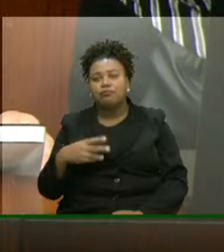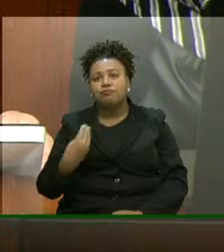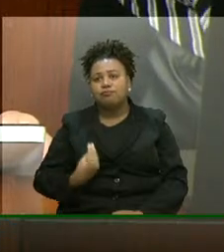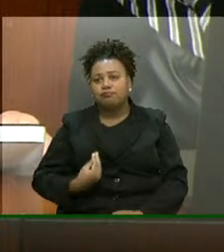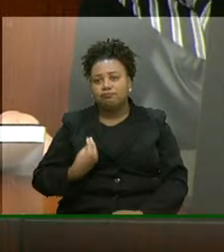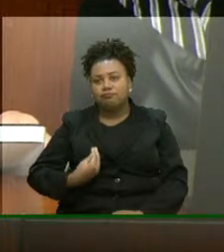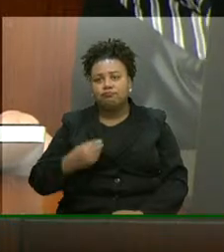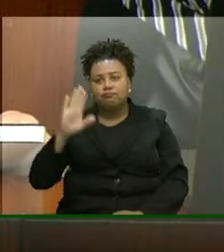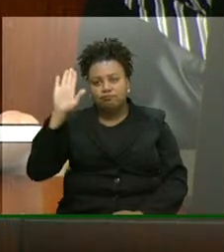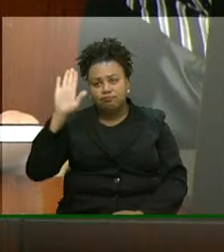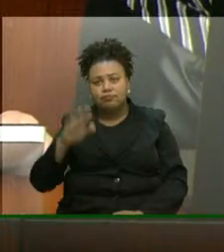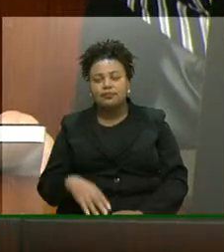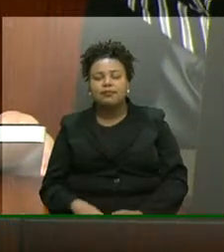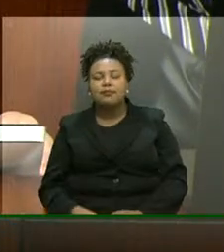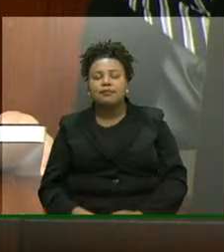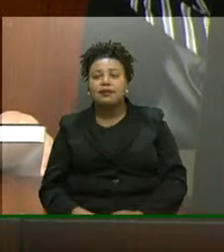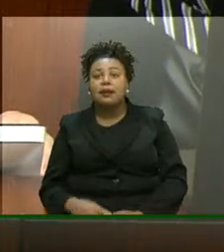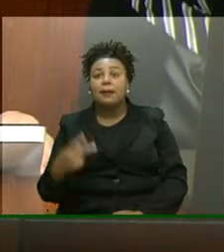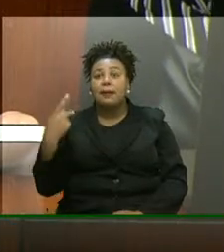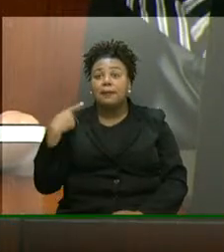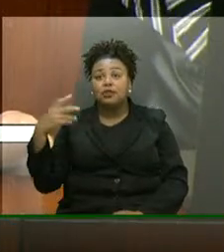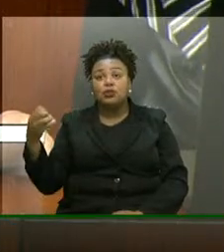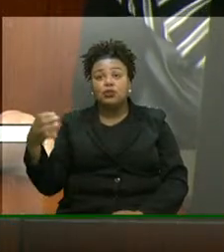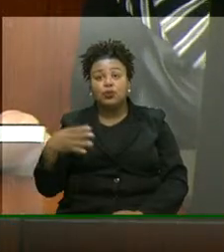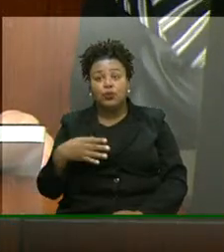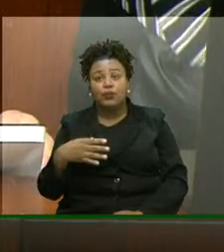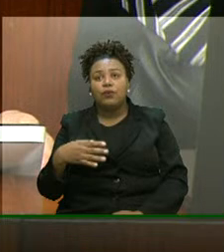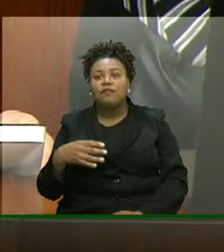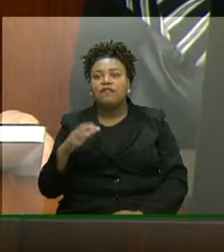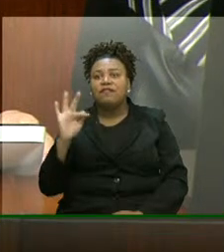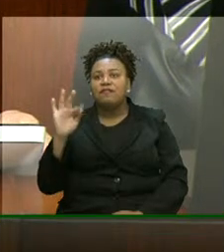Presente. Ok. Partido Novo, Fábio Osterman.